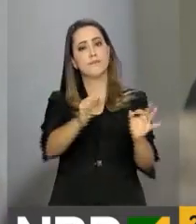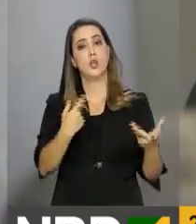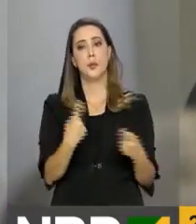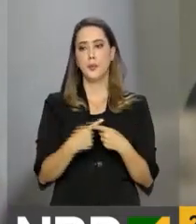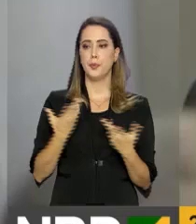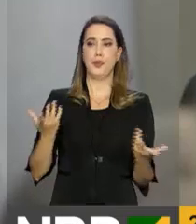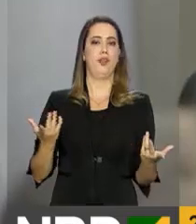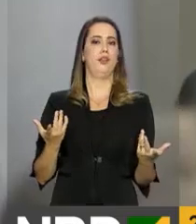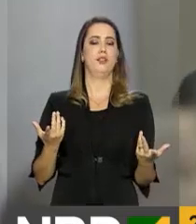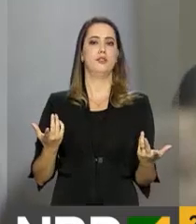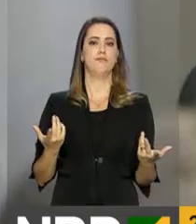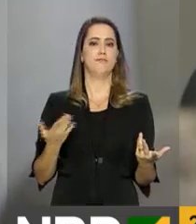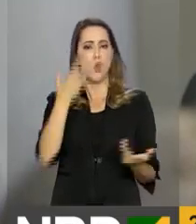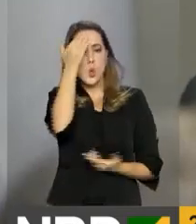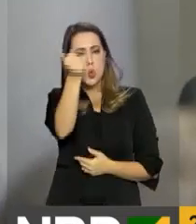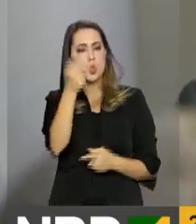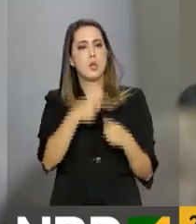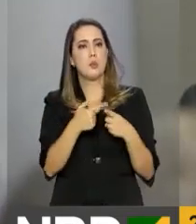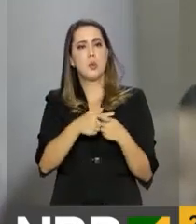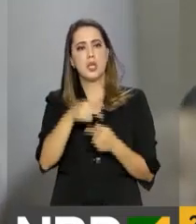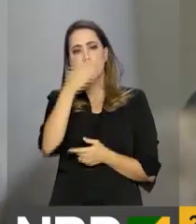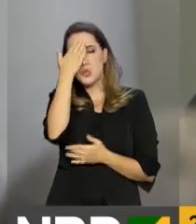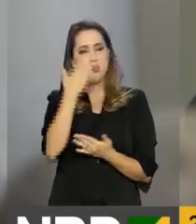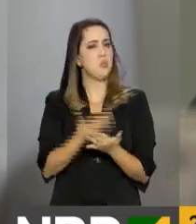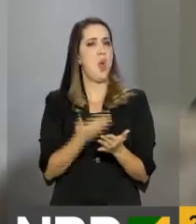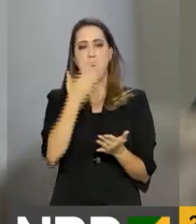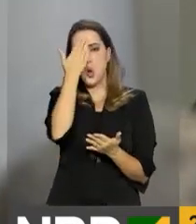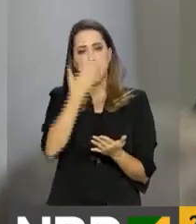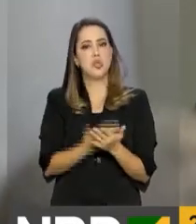sei por que razão um certo pessimismo